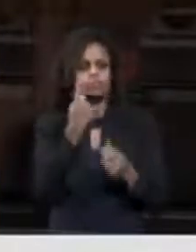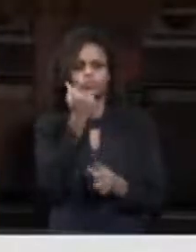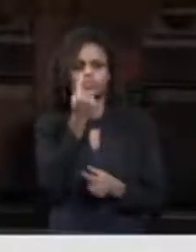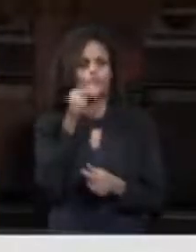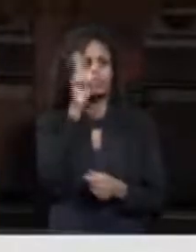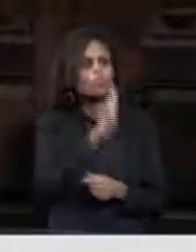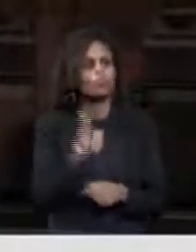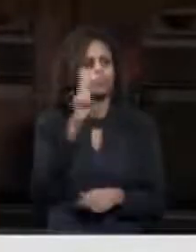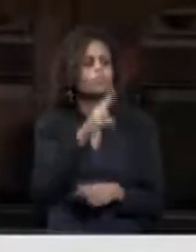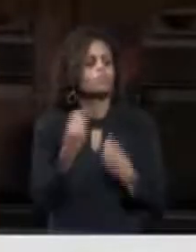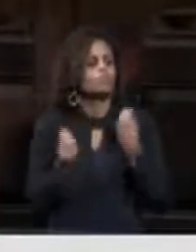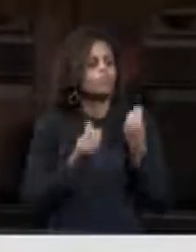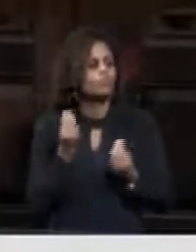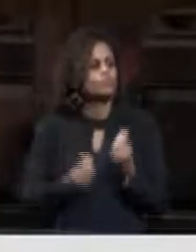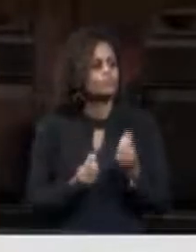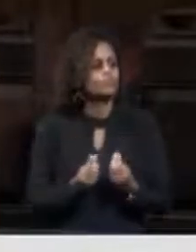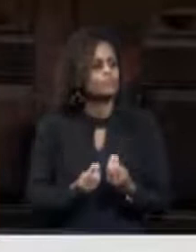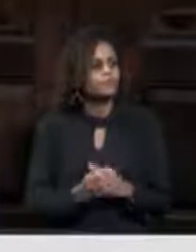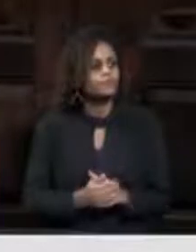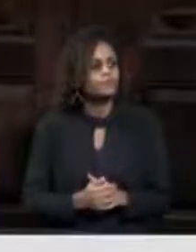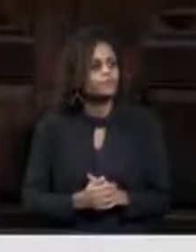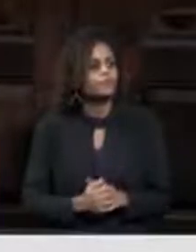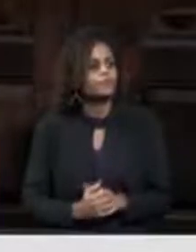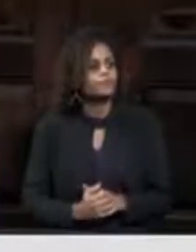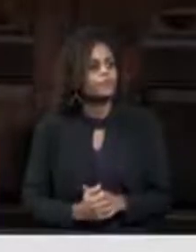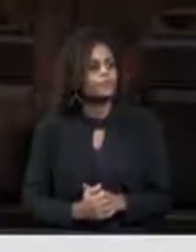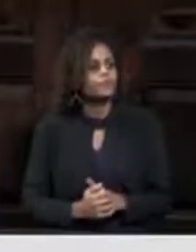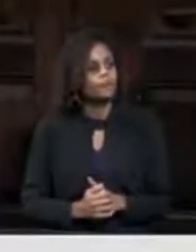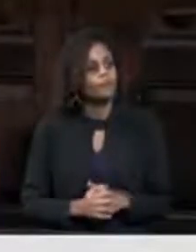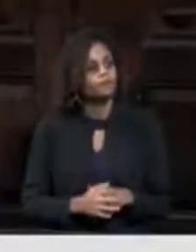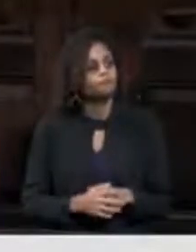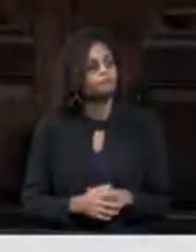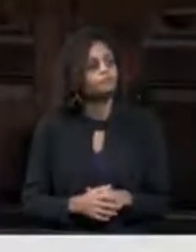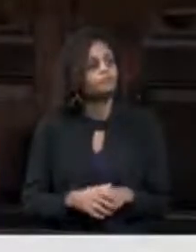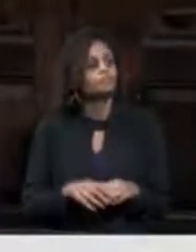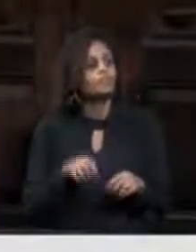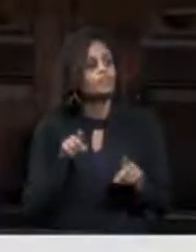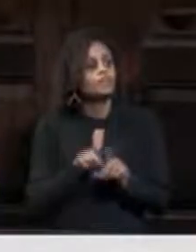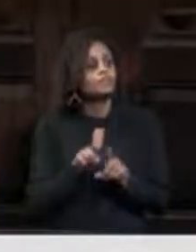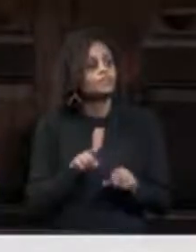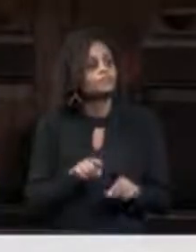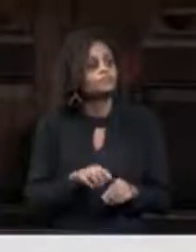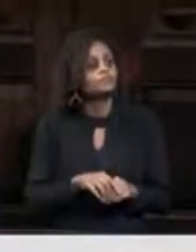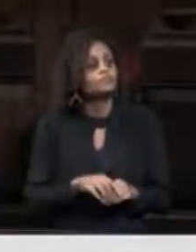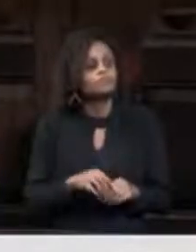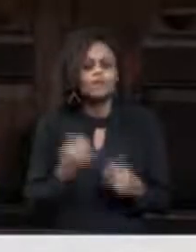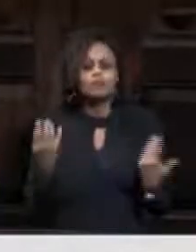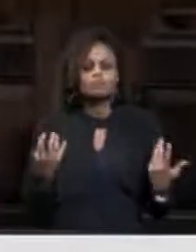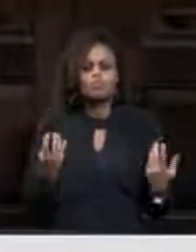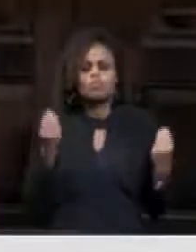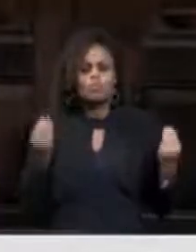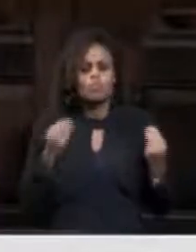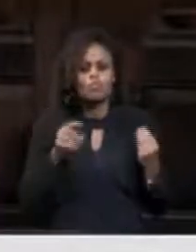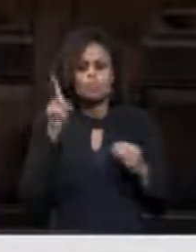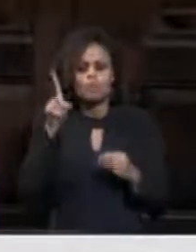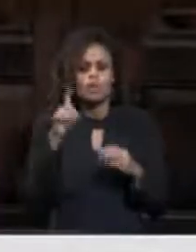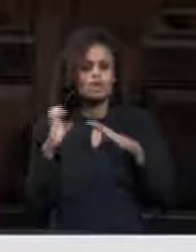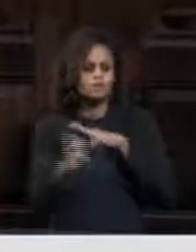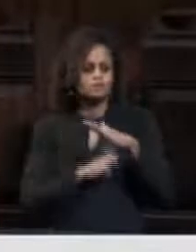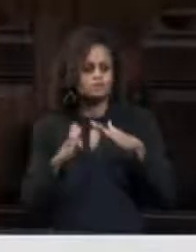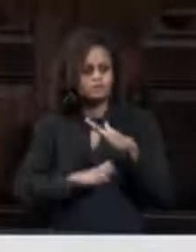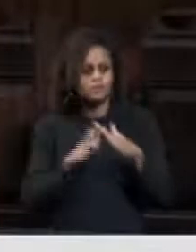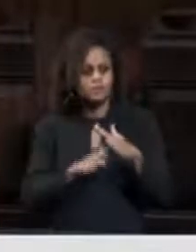FETransport, administrando o sistema de bilhetagem eletrônica, não presta uma conta sequer